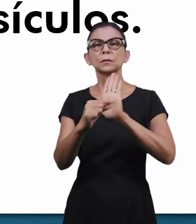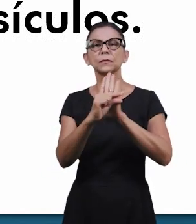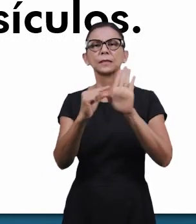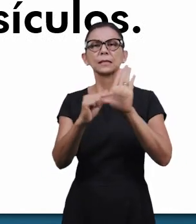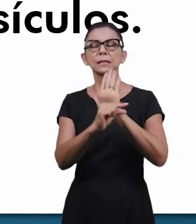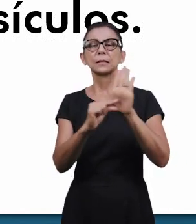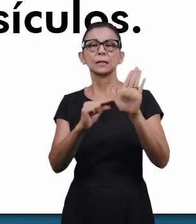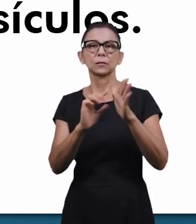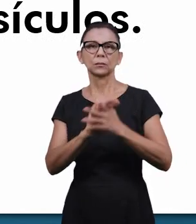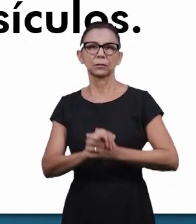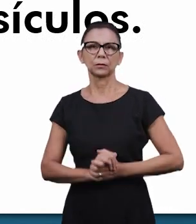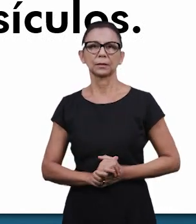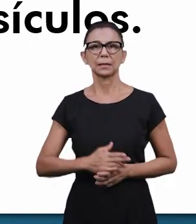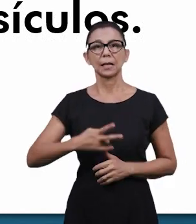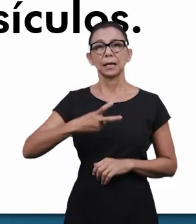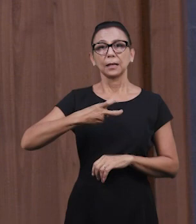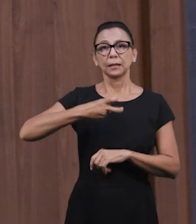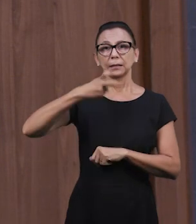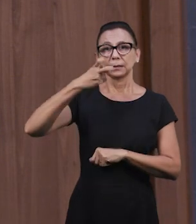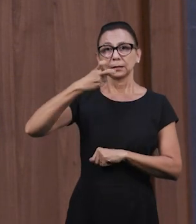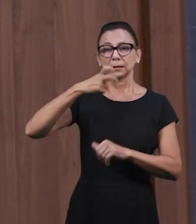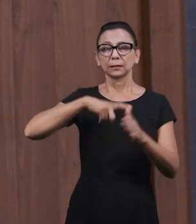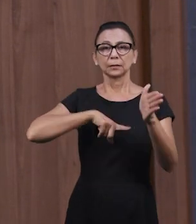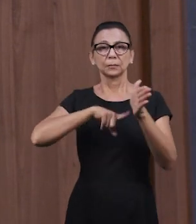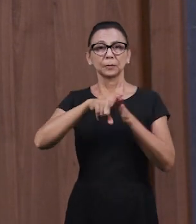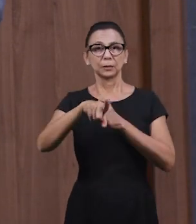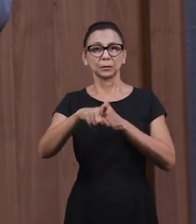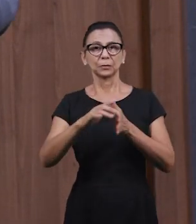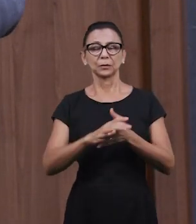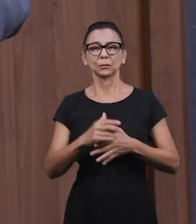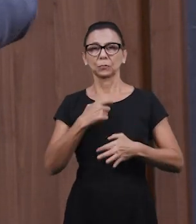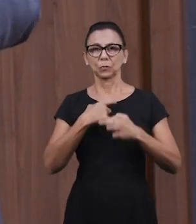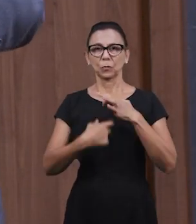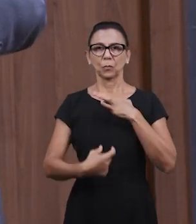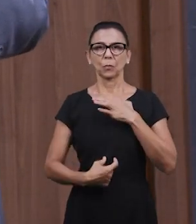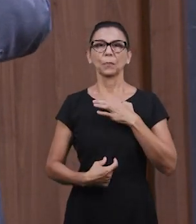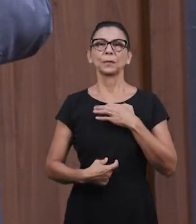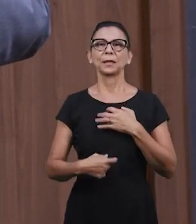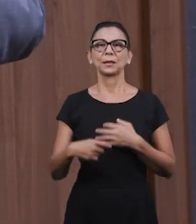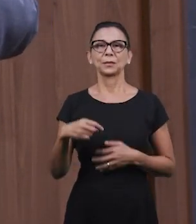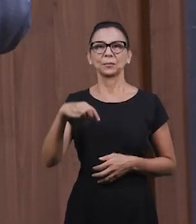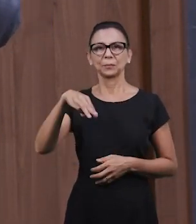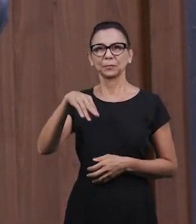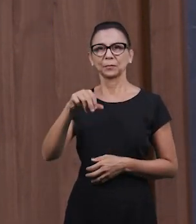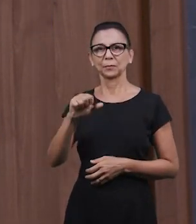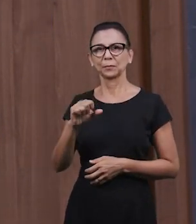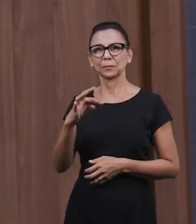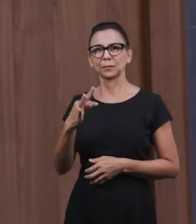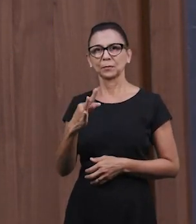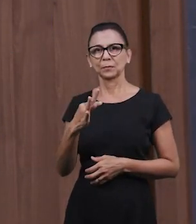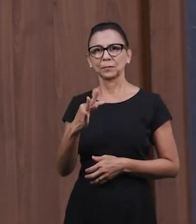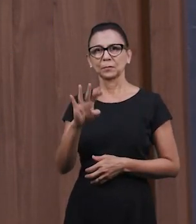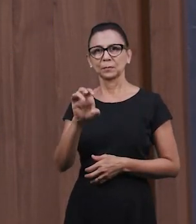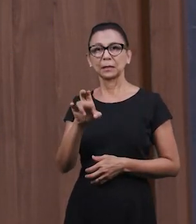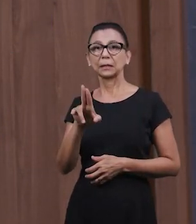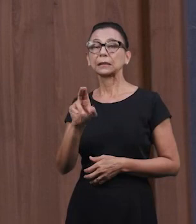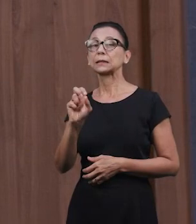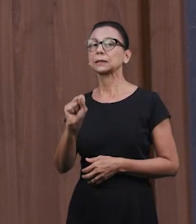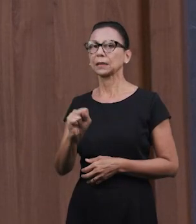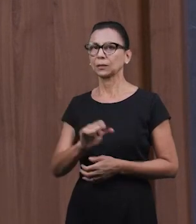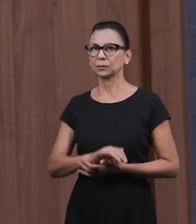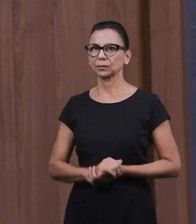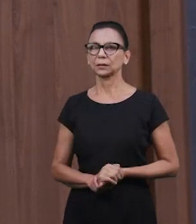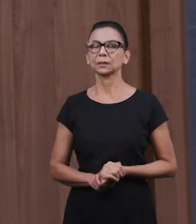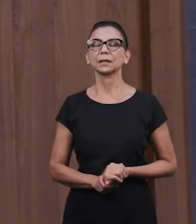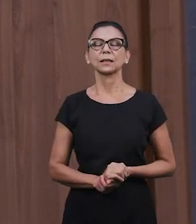versículos. Esta nossa quinta pergunta, quem vai responder agora é um obreiro, é o Mateus. O Mateus, ele é do grupo de obreiros